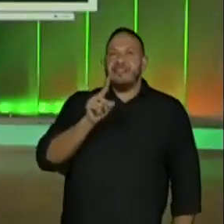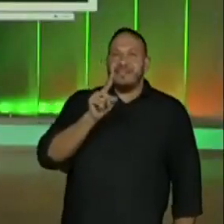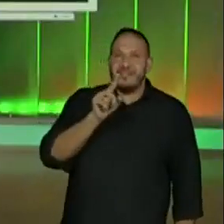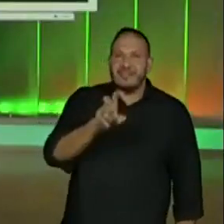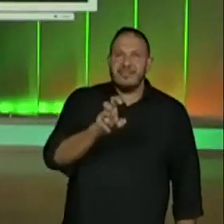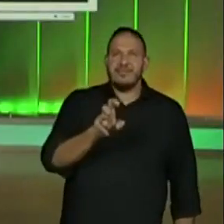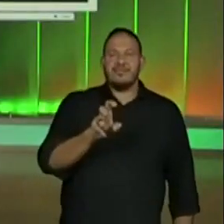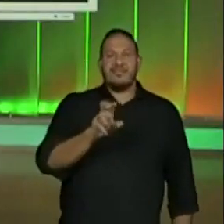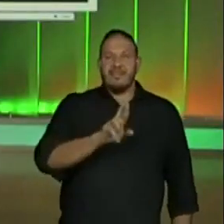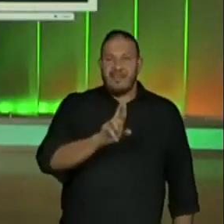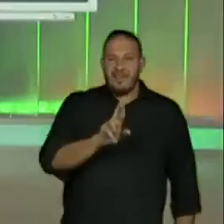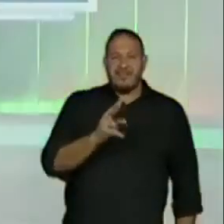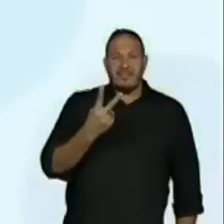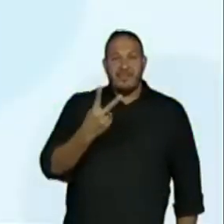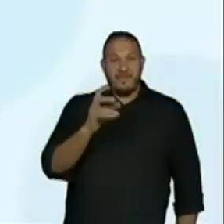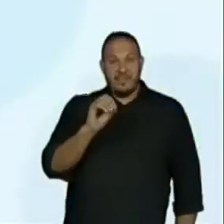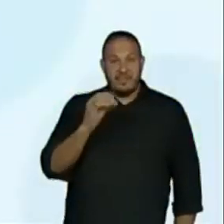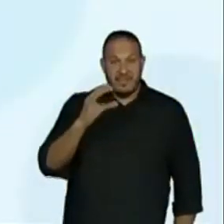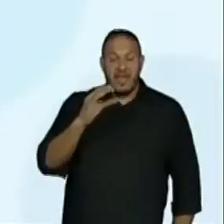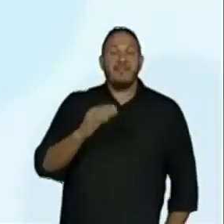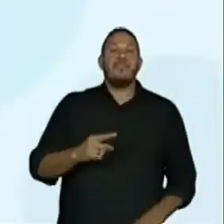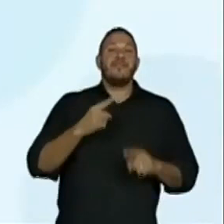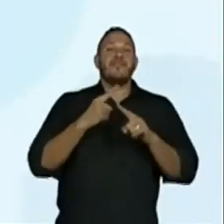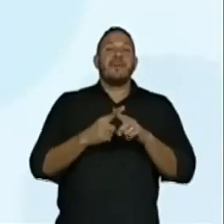colocar multiplicado por 2.